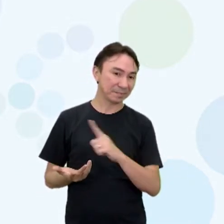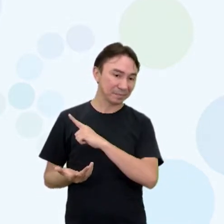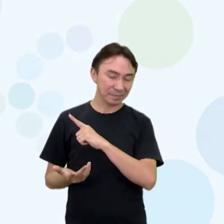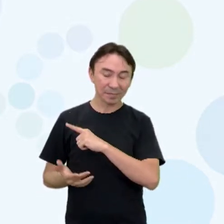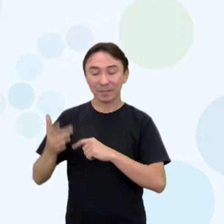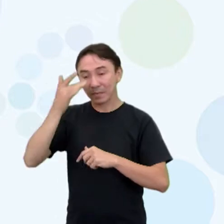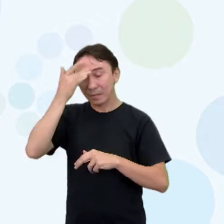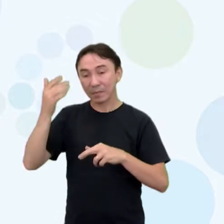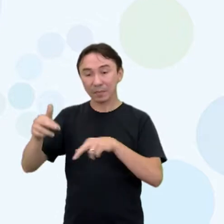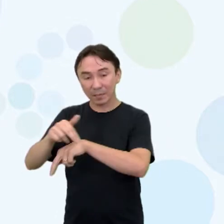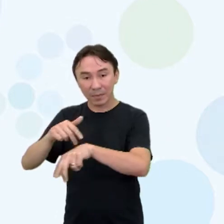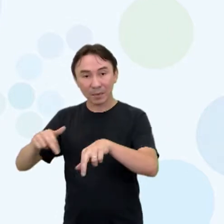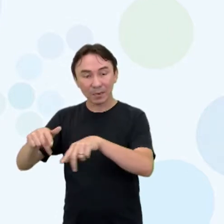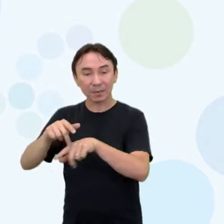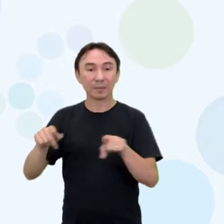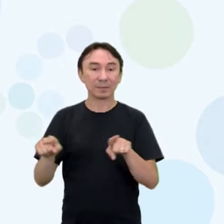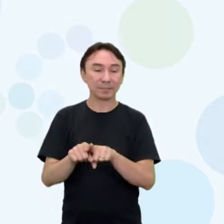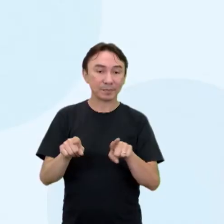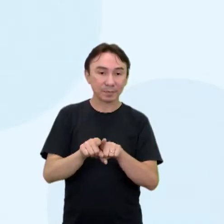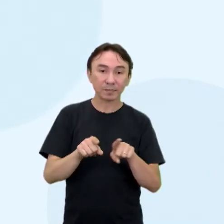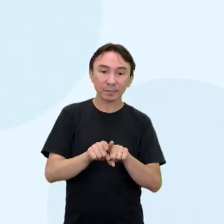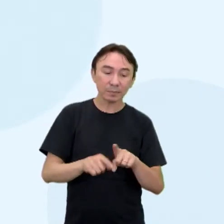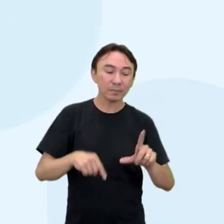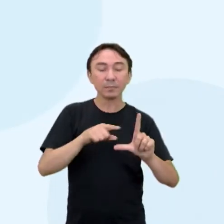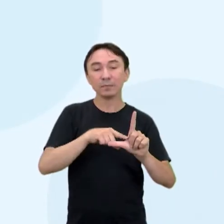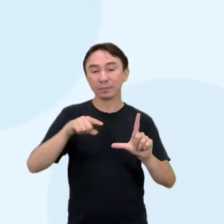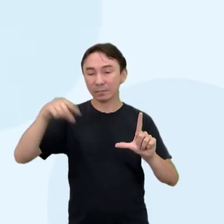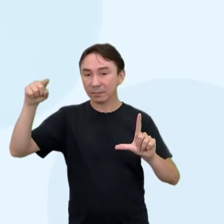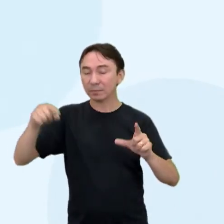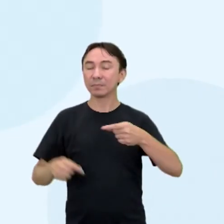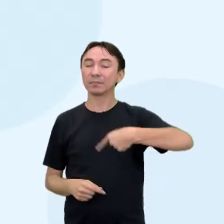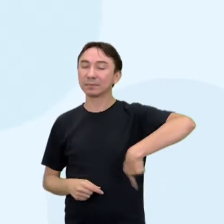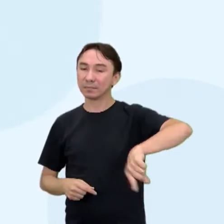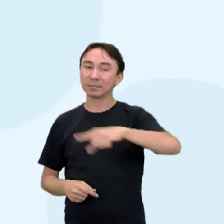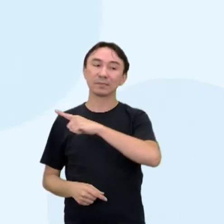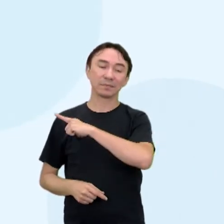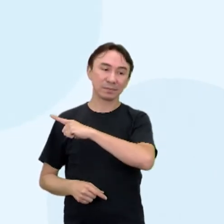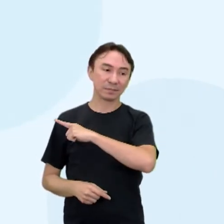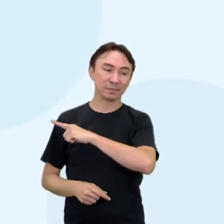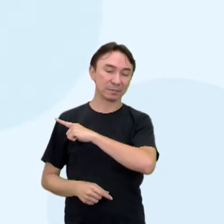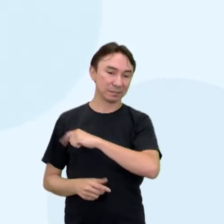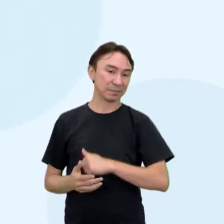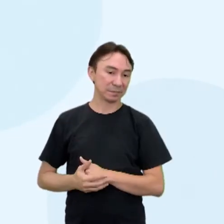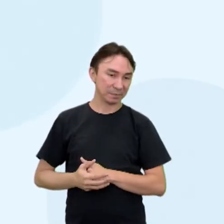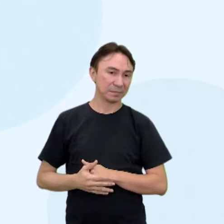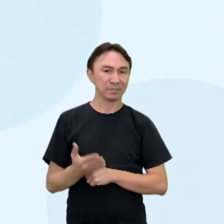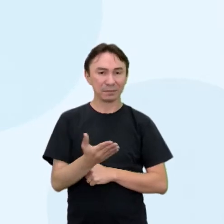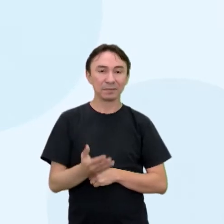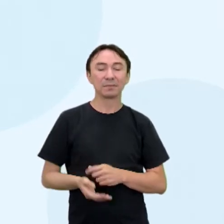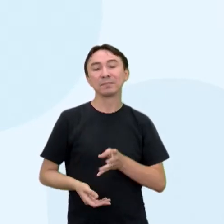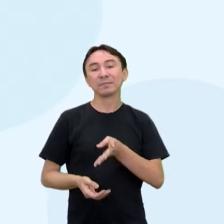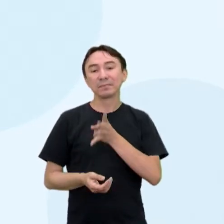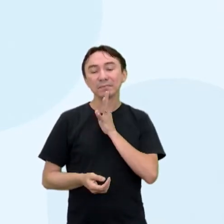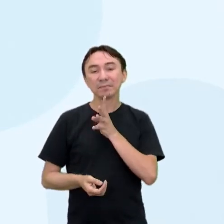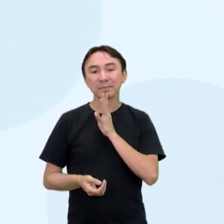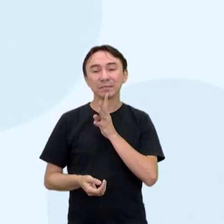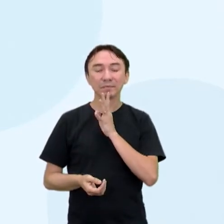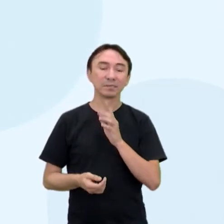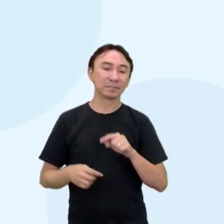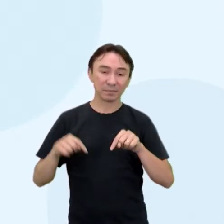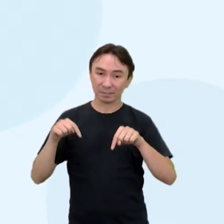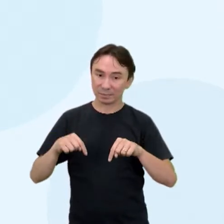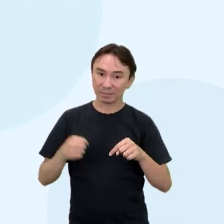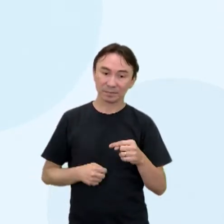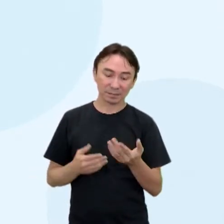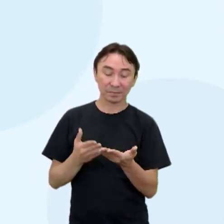adequar e ajustar com relação ao nosso componente curricular, tá ok? Já conhecem bem a capa do nosso material, as aulas são